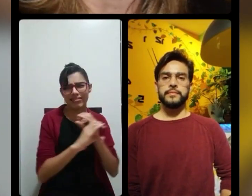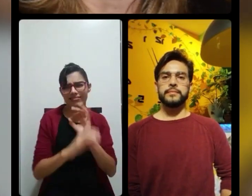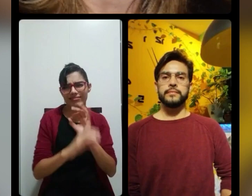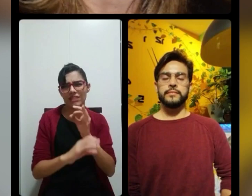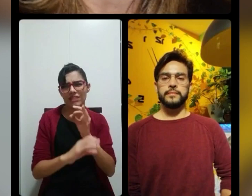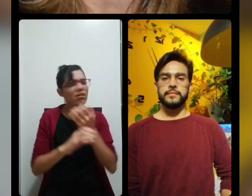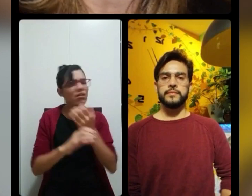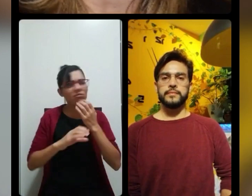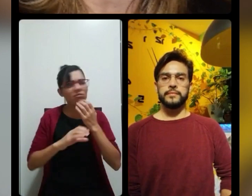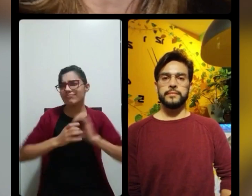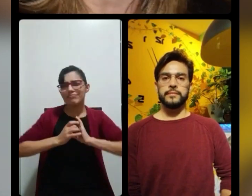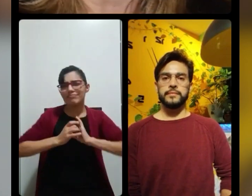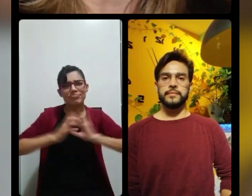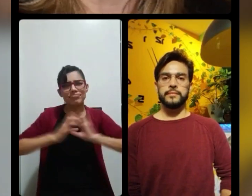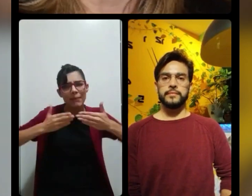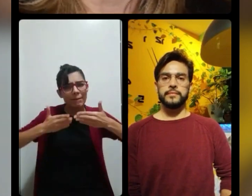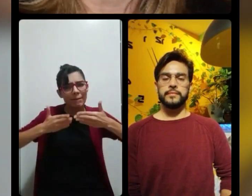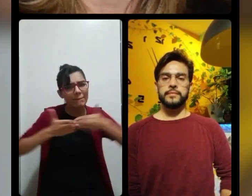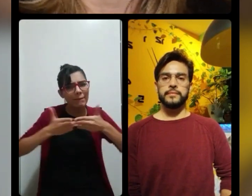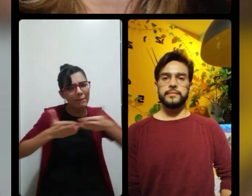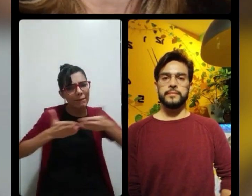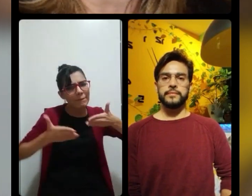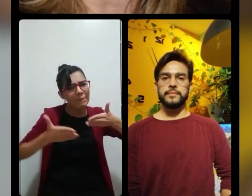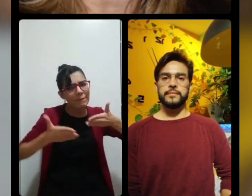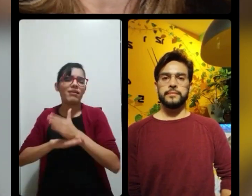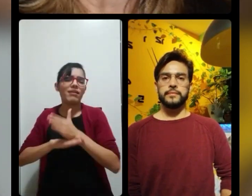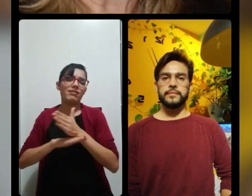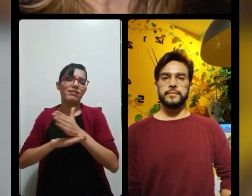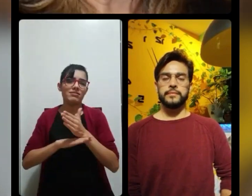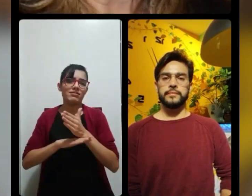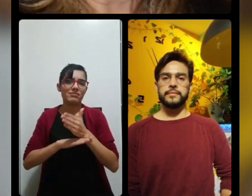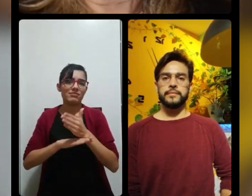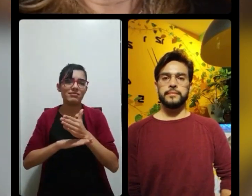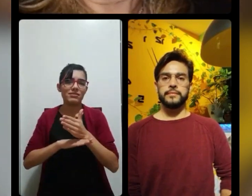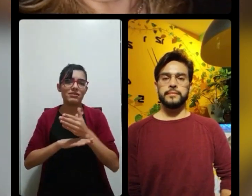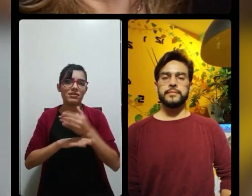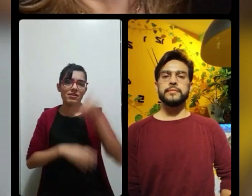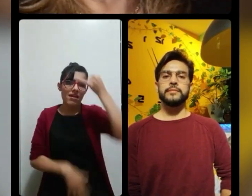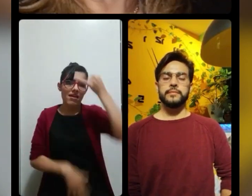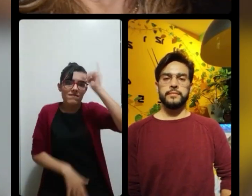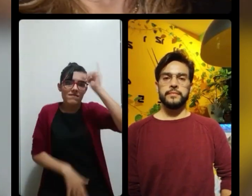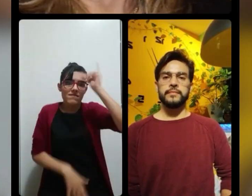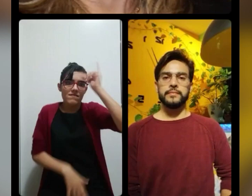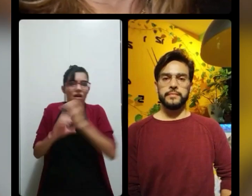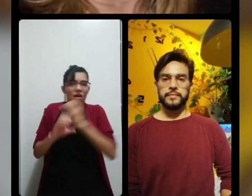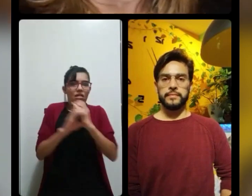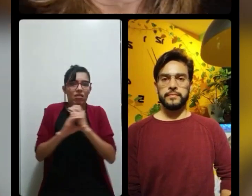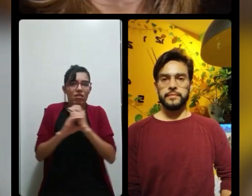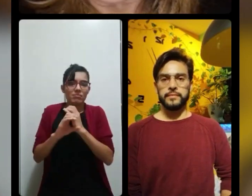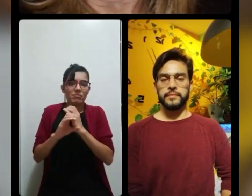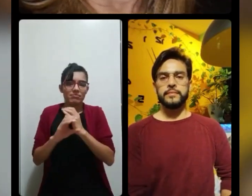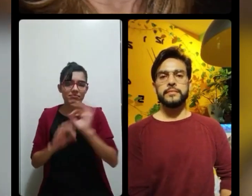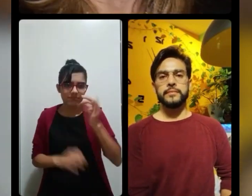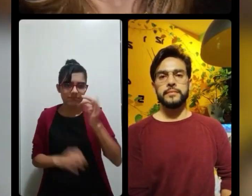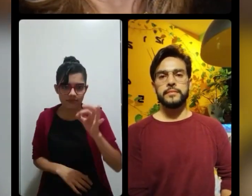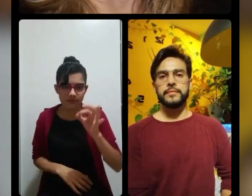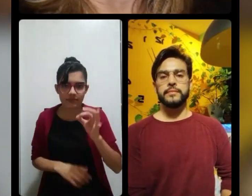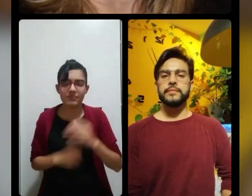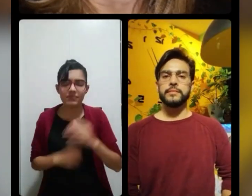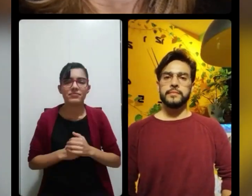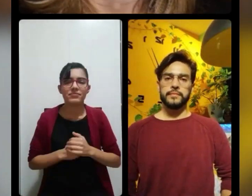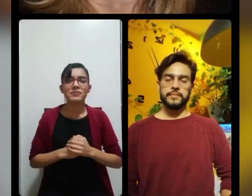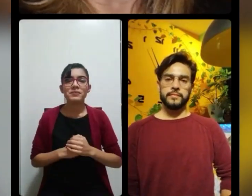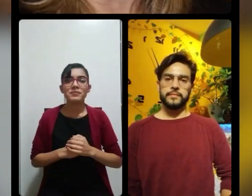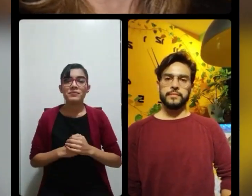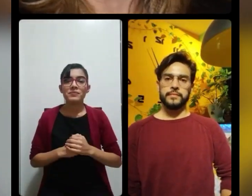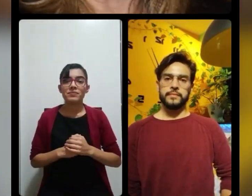acesso, né, à literatura e o acesso à cultura. Esse projeto ele é patrocinado pela Prefeitura